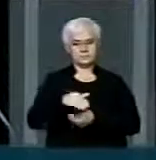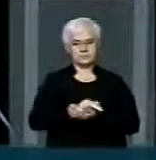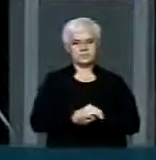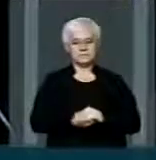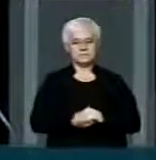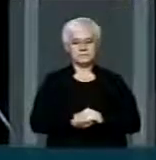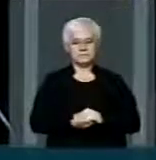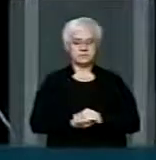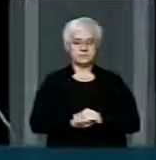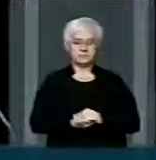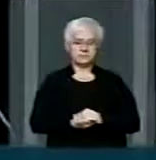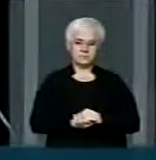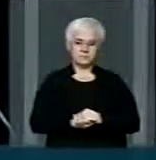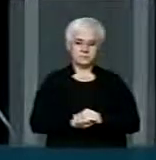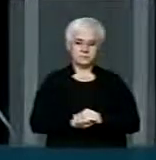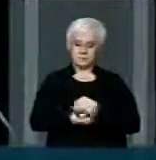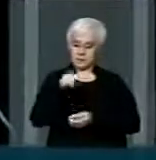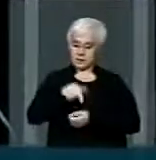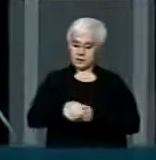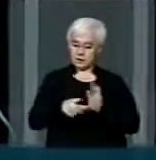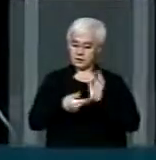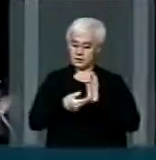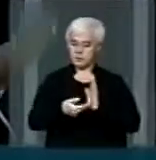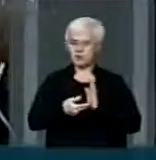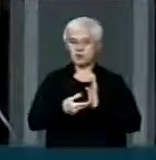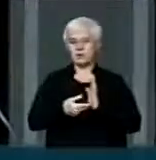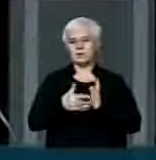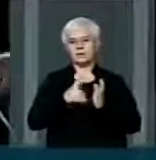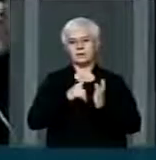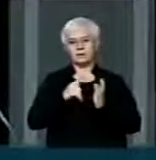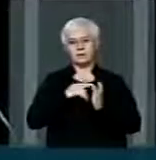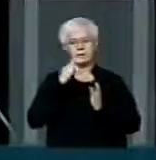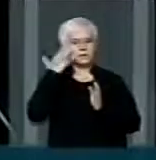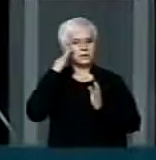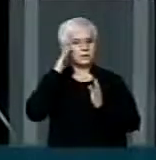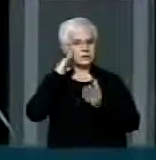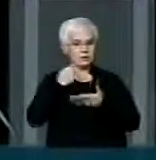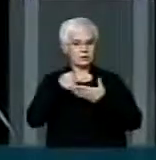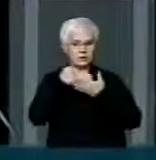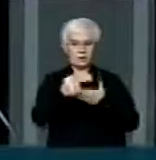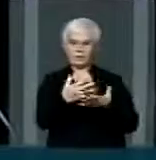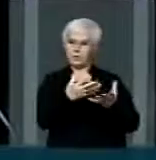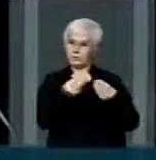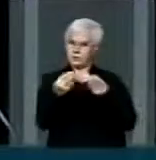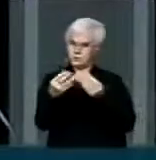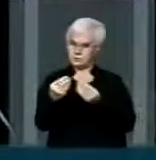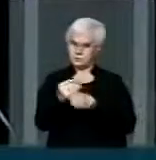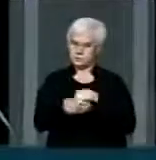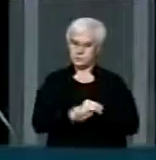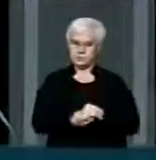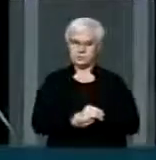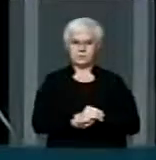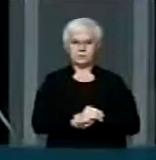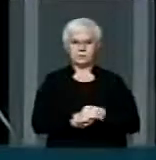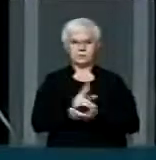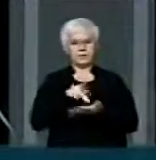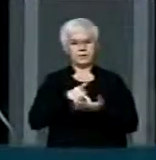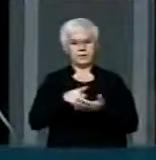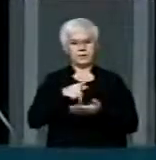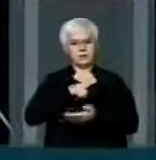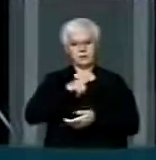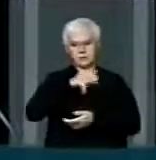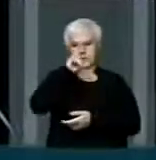que conta aqui nesta casa com a compreensão e apoio de muitos. Há um equívoco